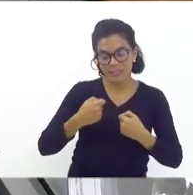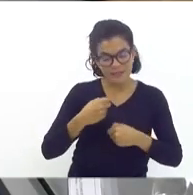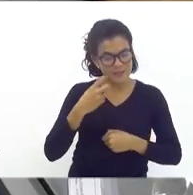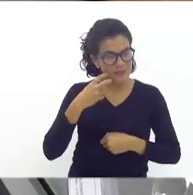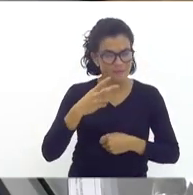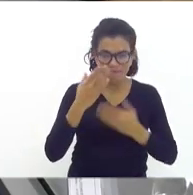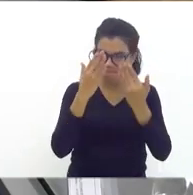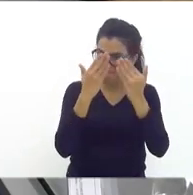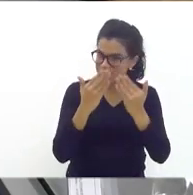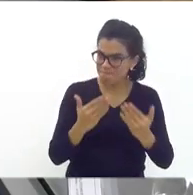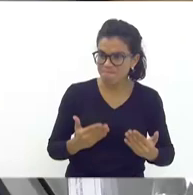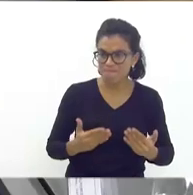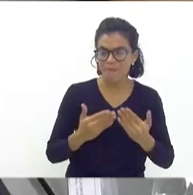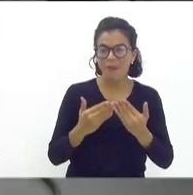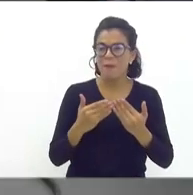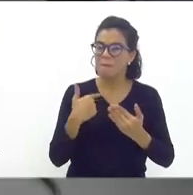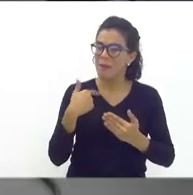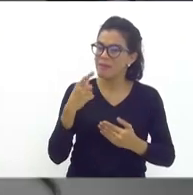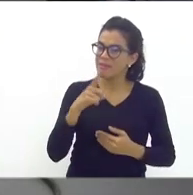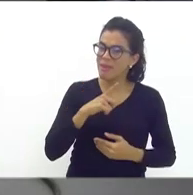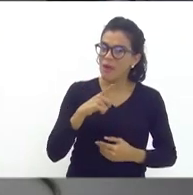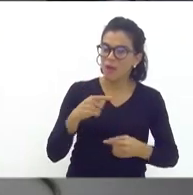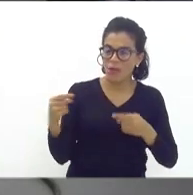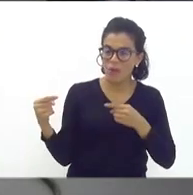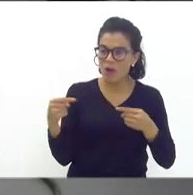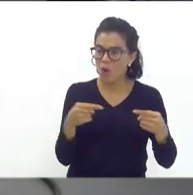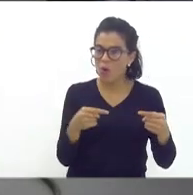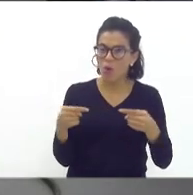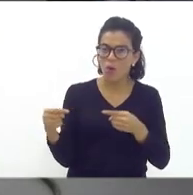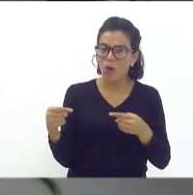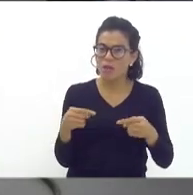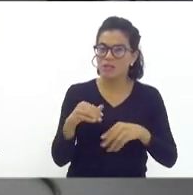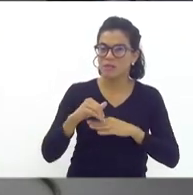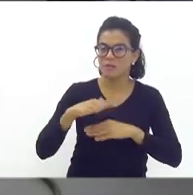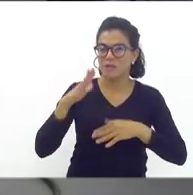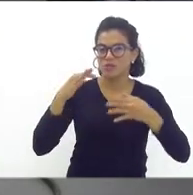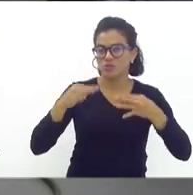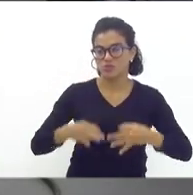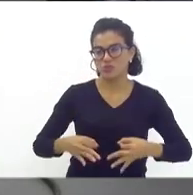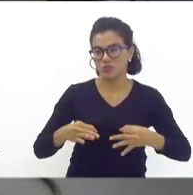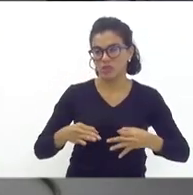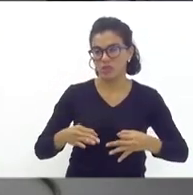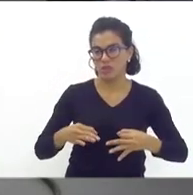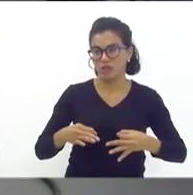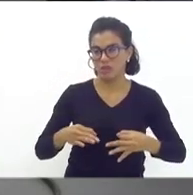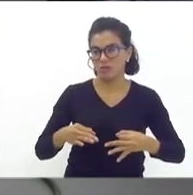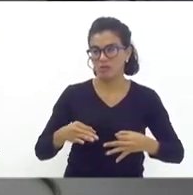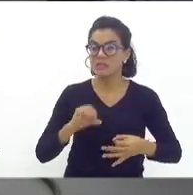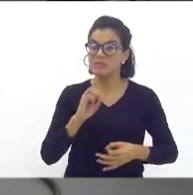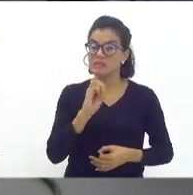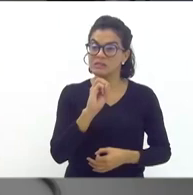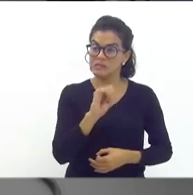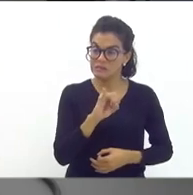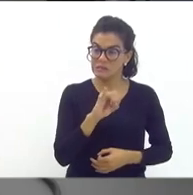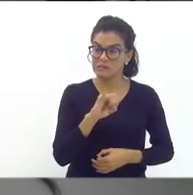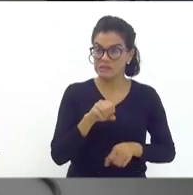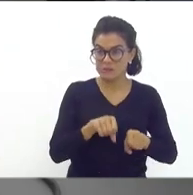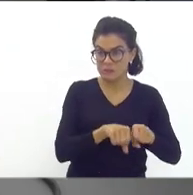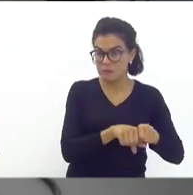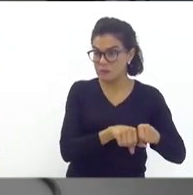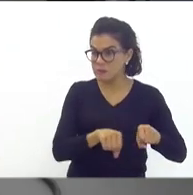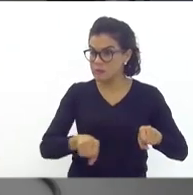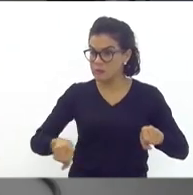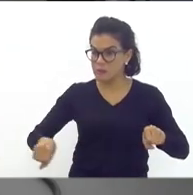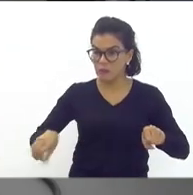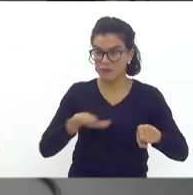reparar isso para que possa haver uma concorrência né mas justa então só através de que se a linha tem que analisar